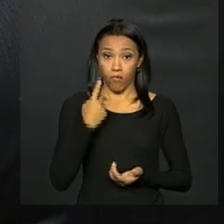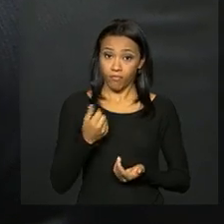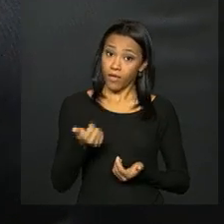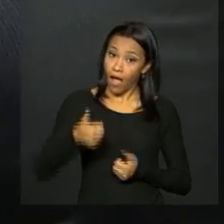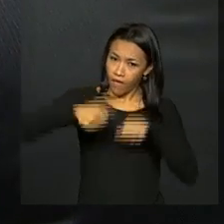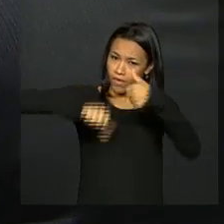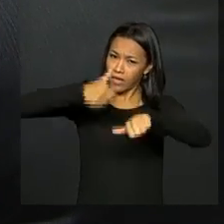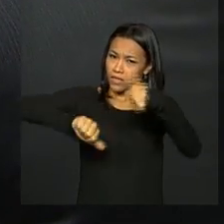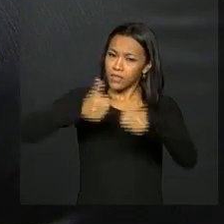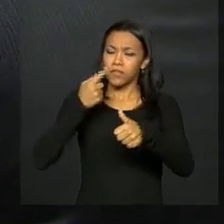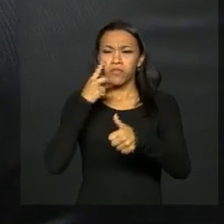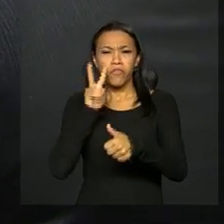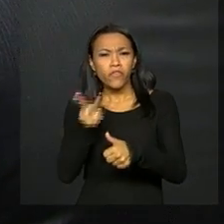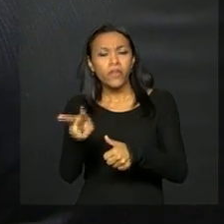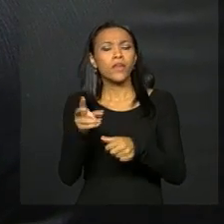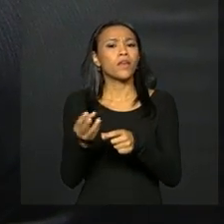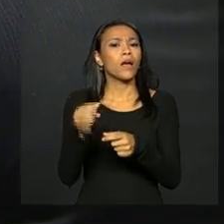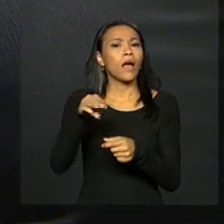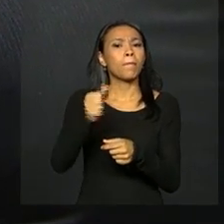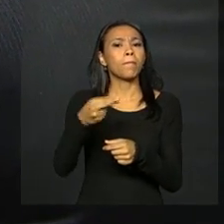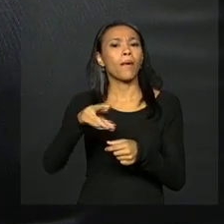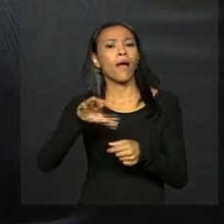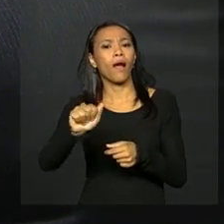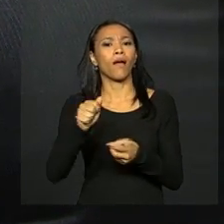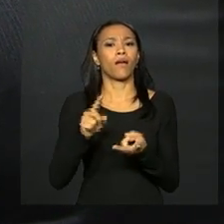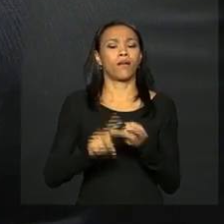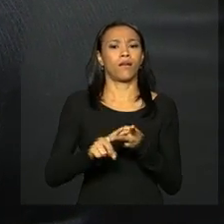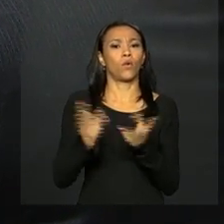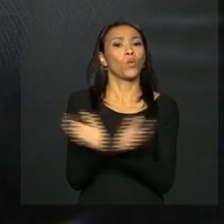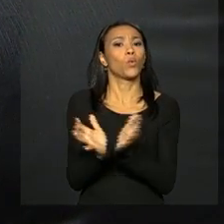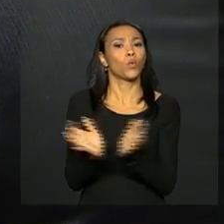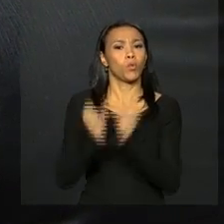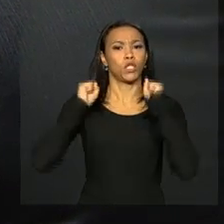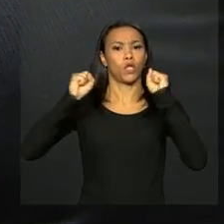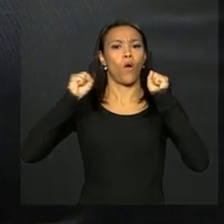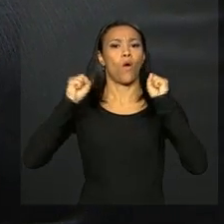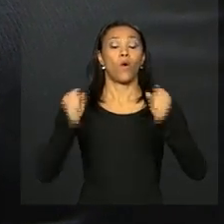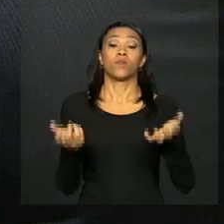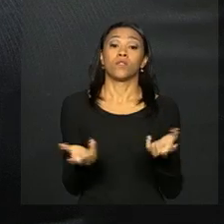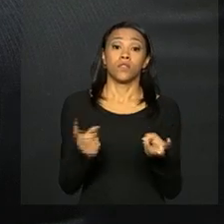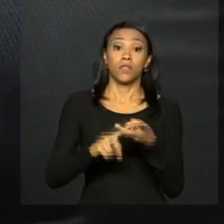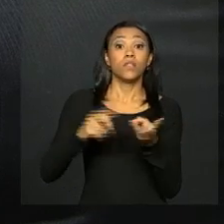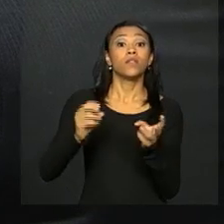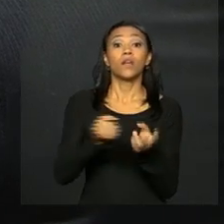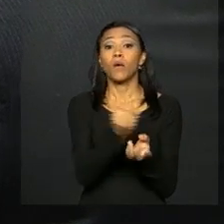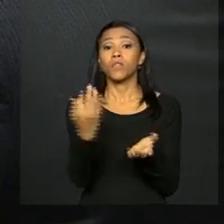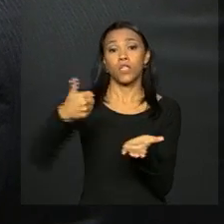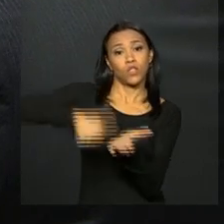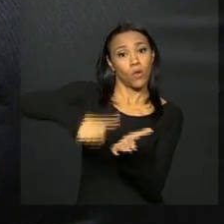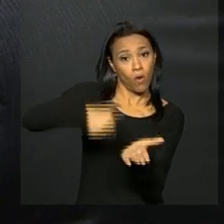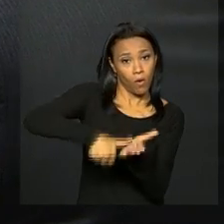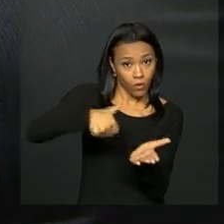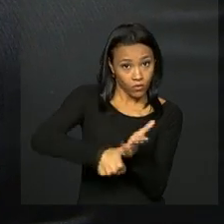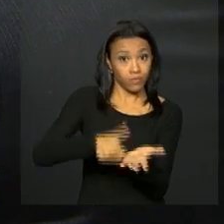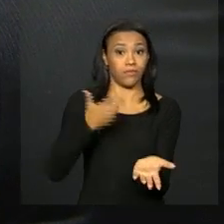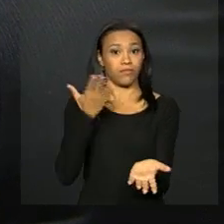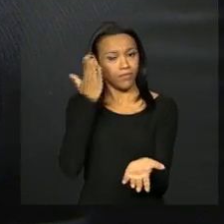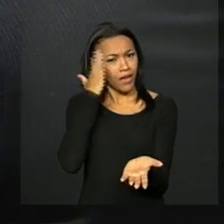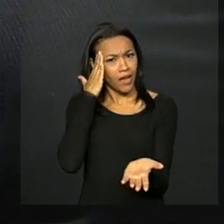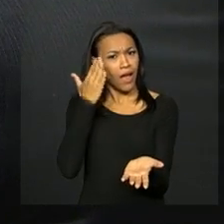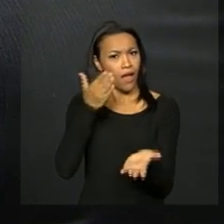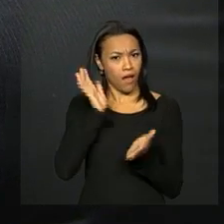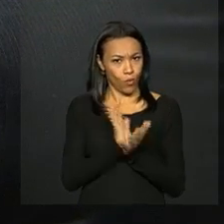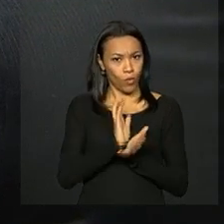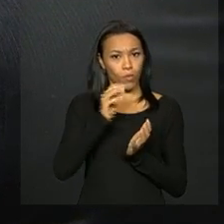da exposição de marca, do tamanho da torcida e do sócio-torcedor e a expectativa de fazer negócio, né? Porque a